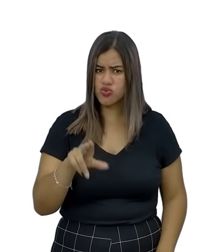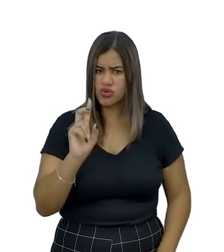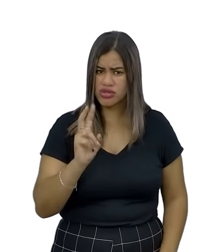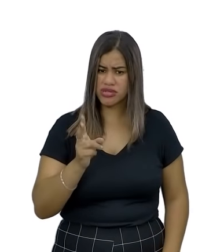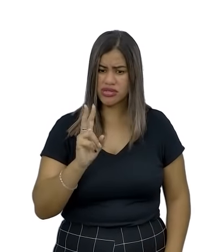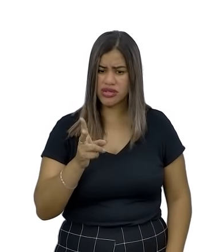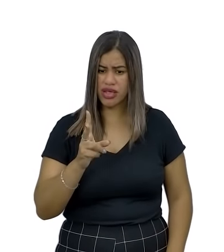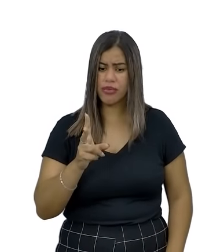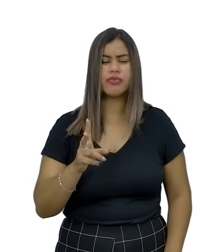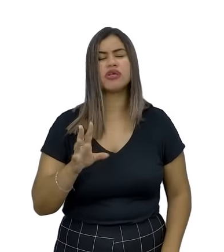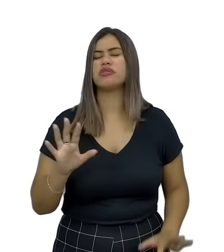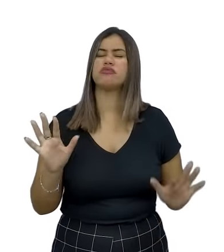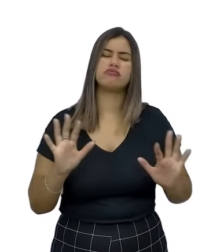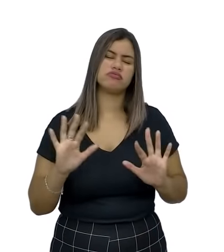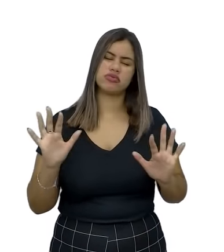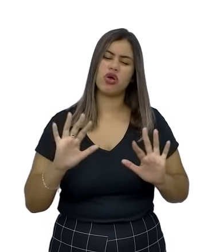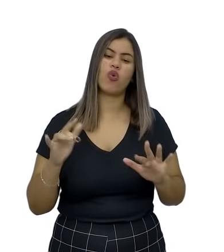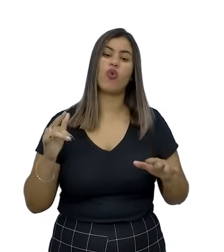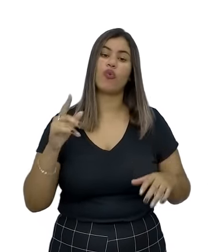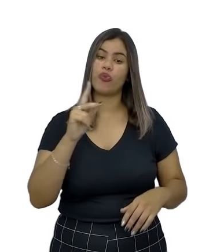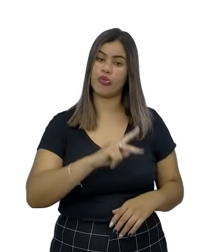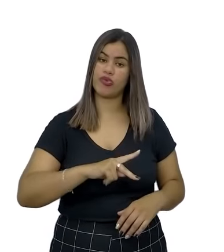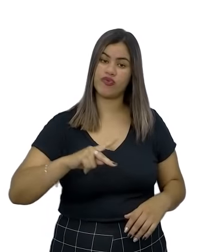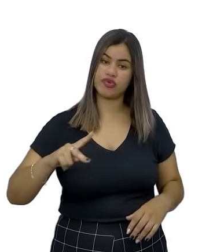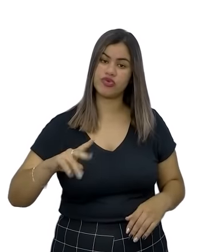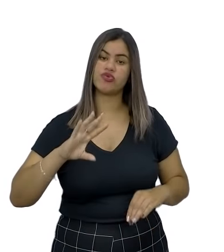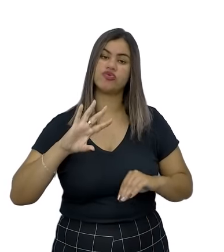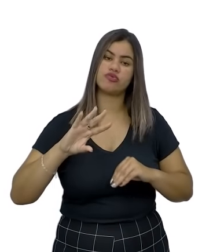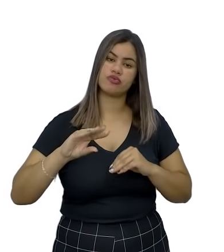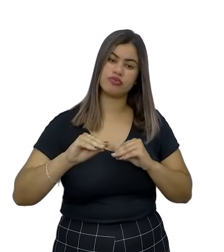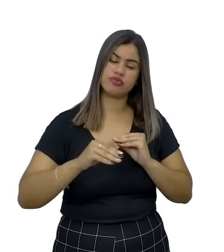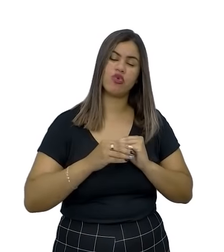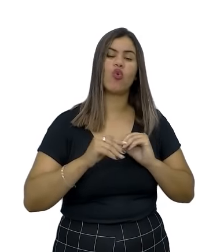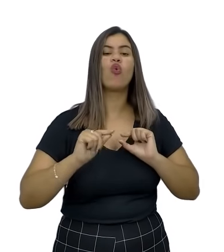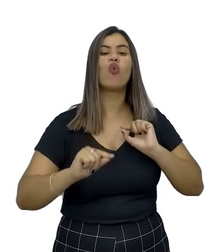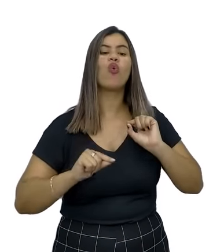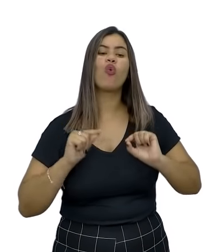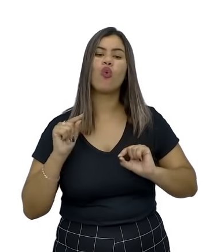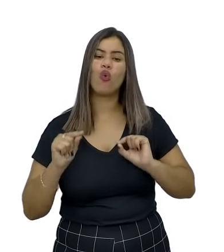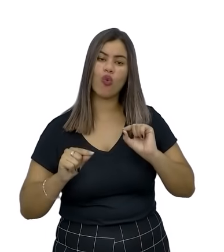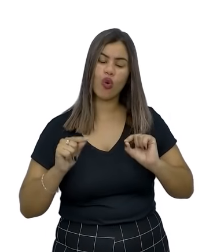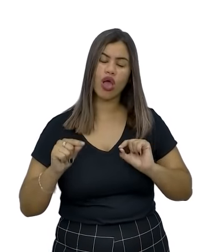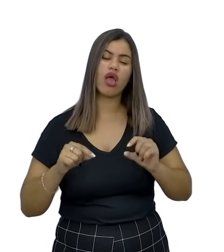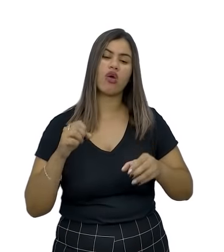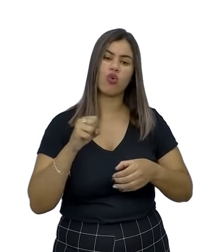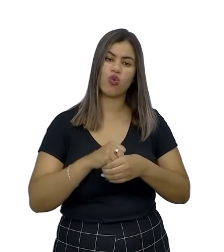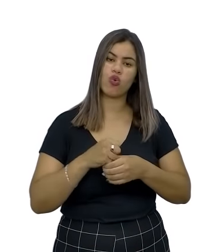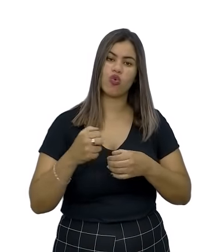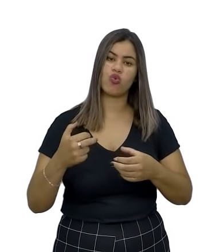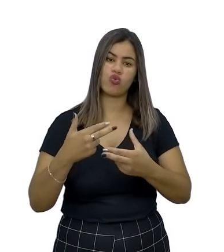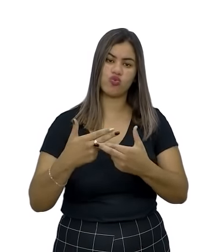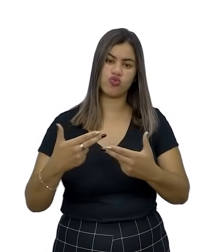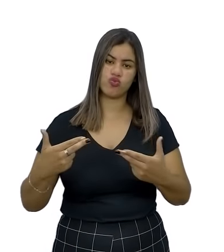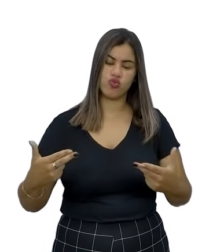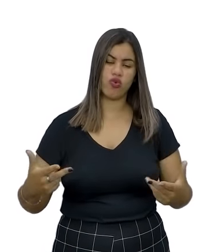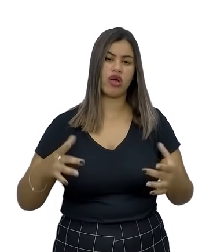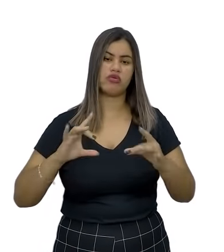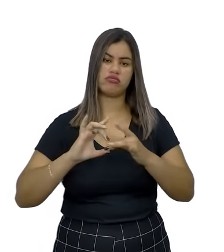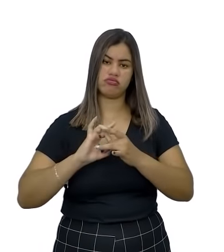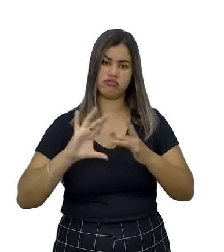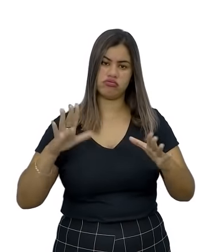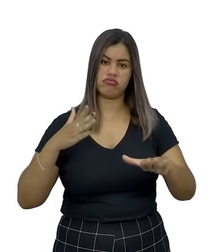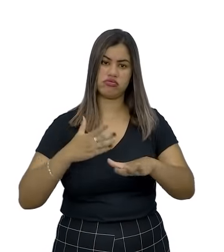professor, além desse material, eu vou também utilizar os demais materiais que estão